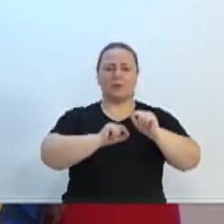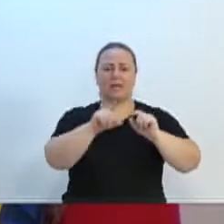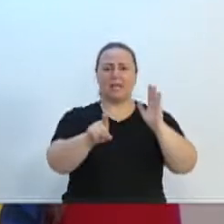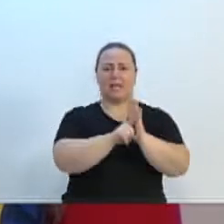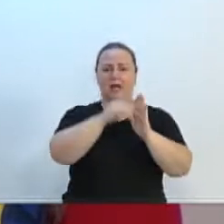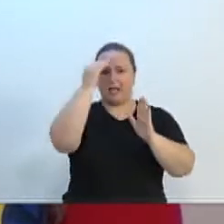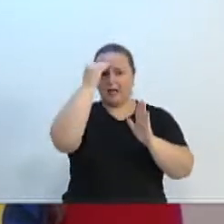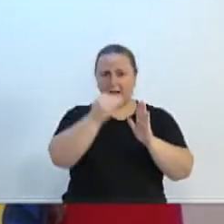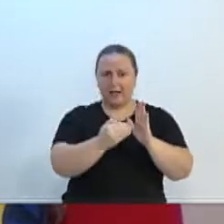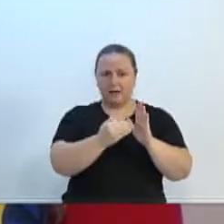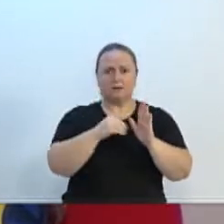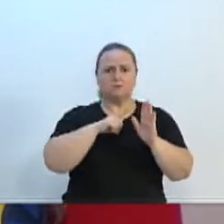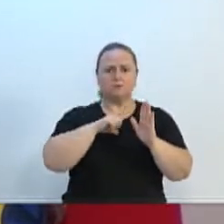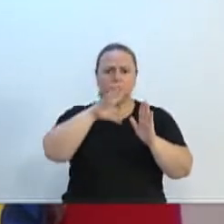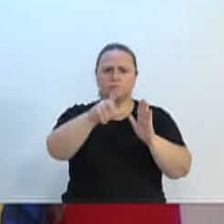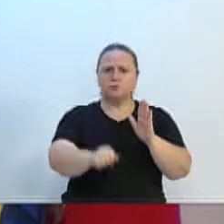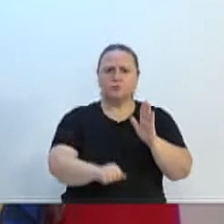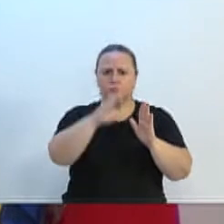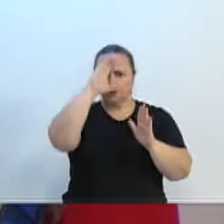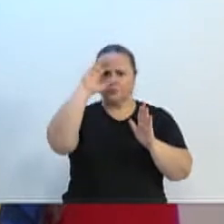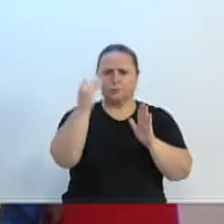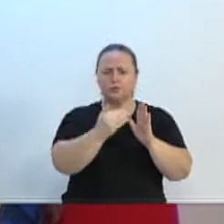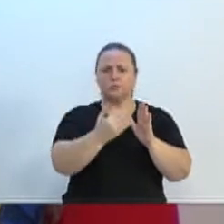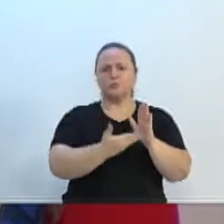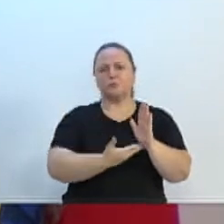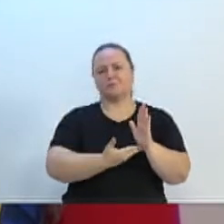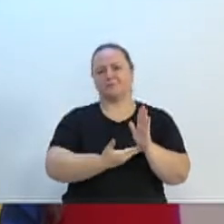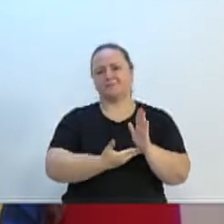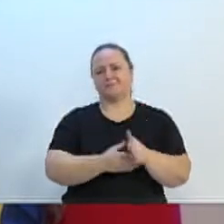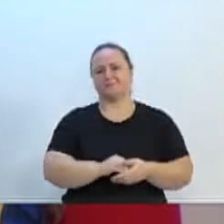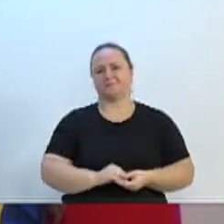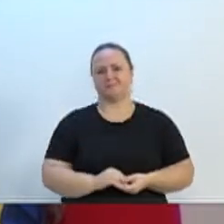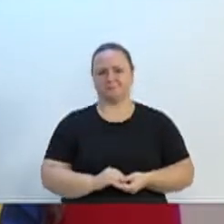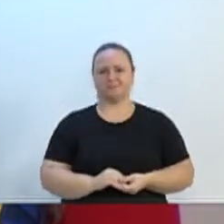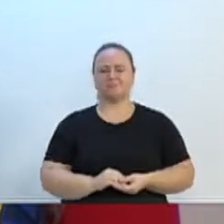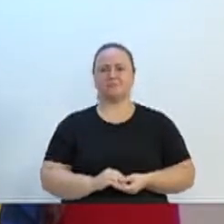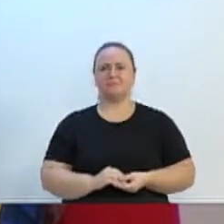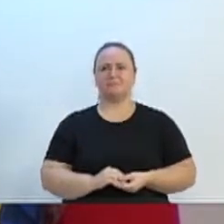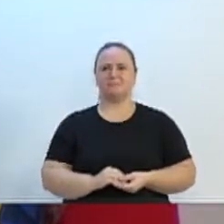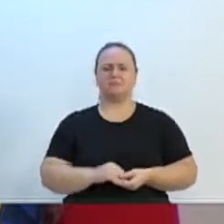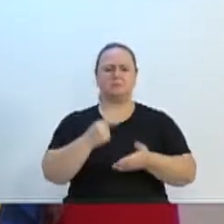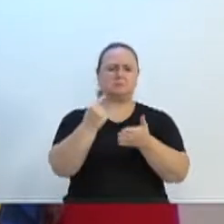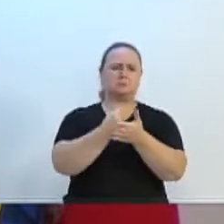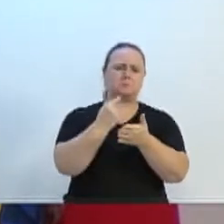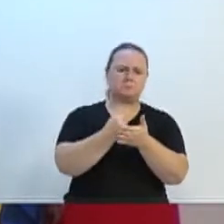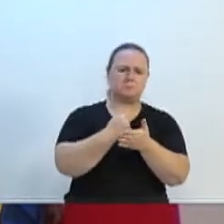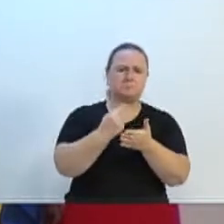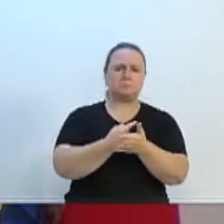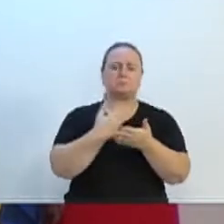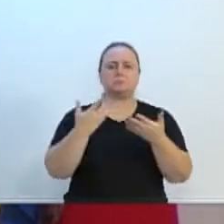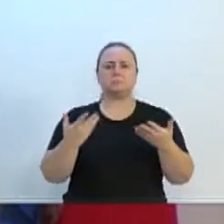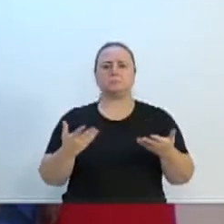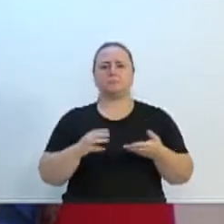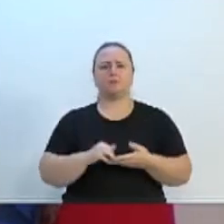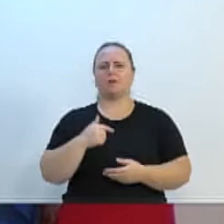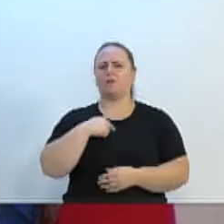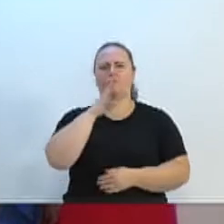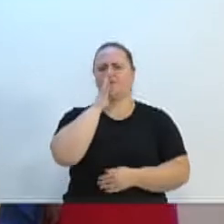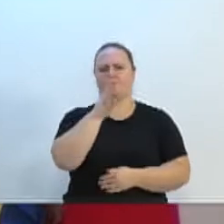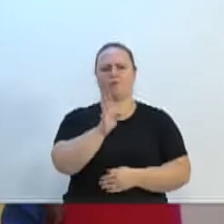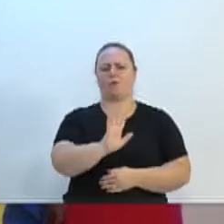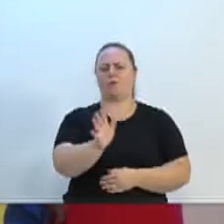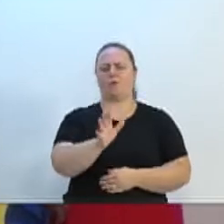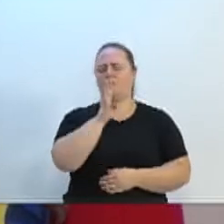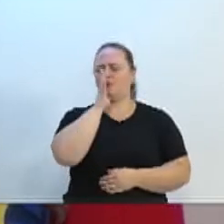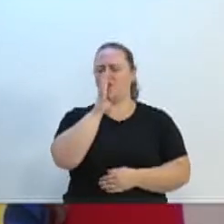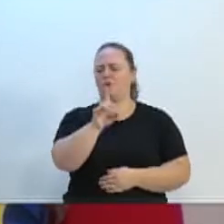legalidade. Me questionaram e perguntaram por conta de algumas falas, e aqui eu vou falar sem acusar ninguém, portanto é